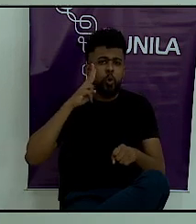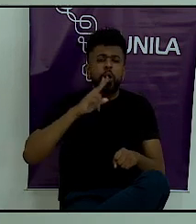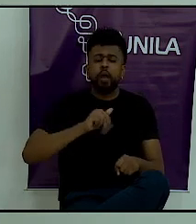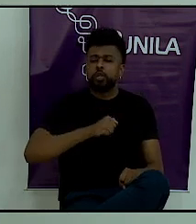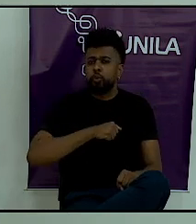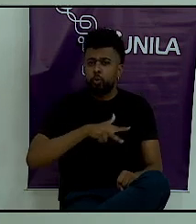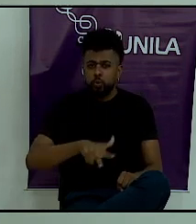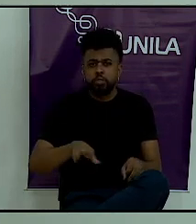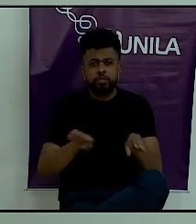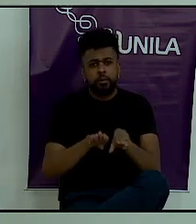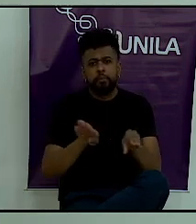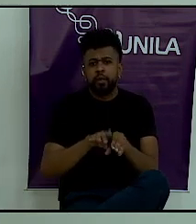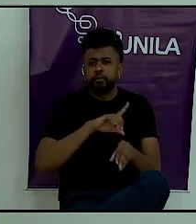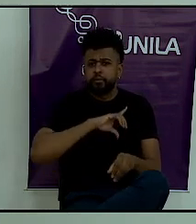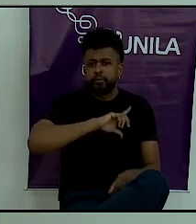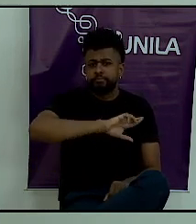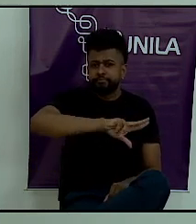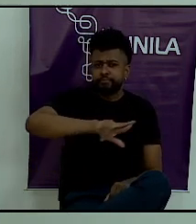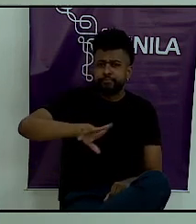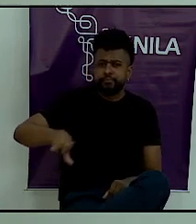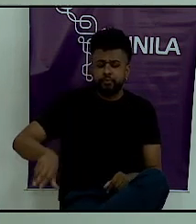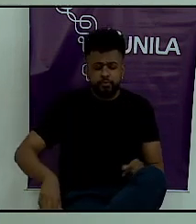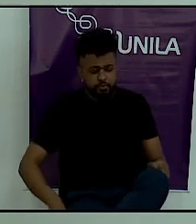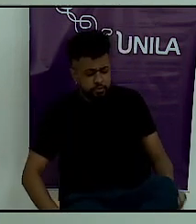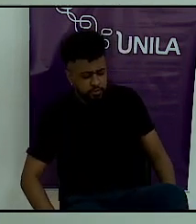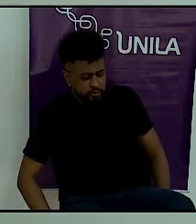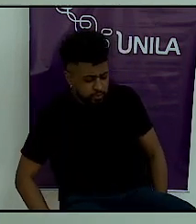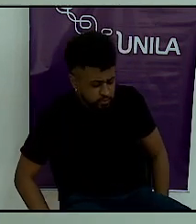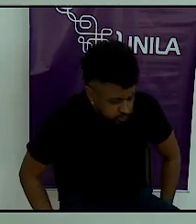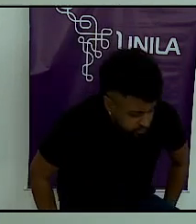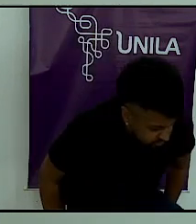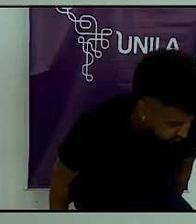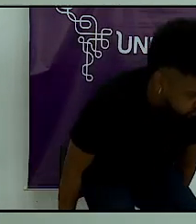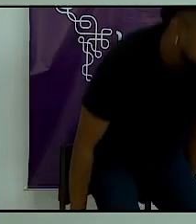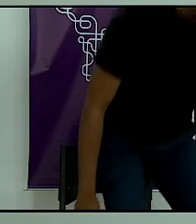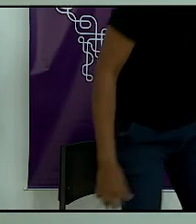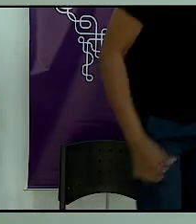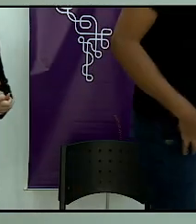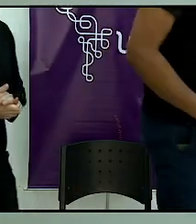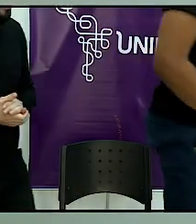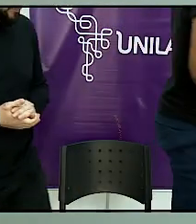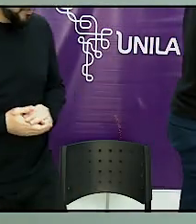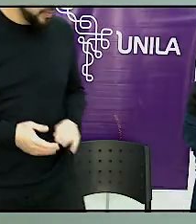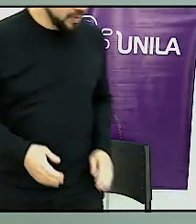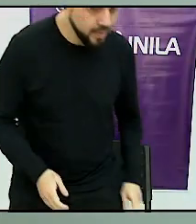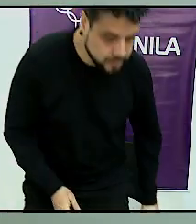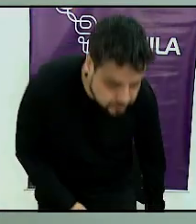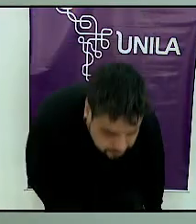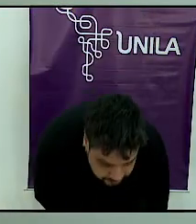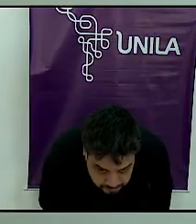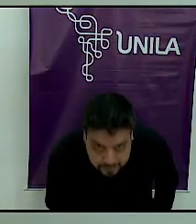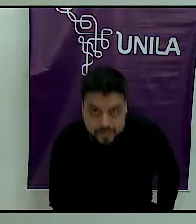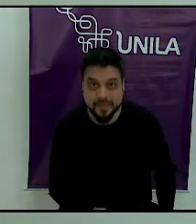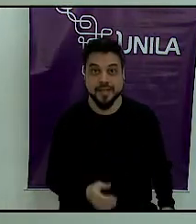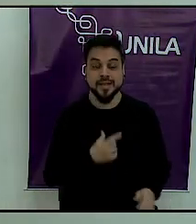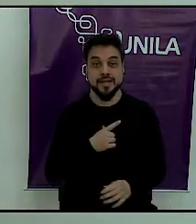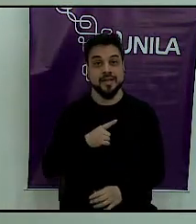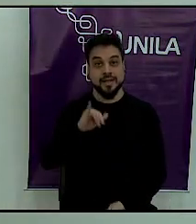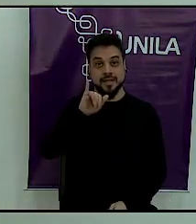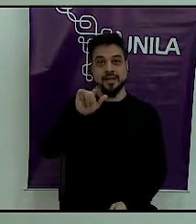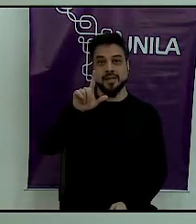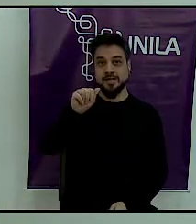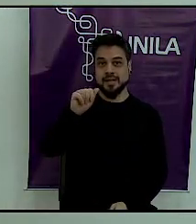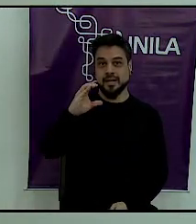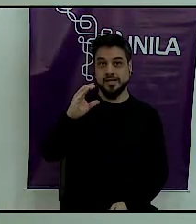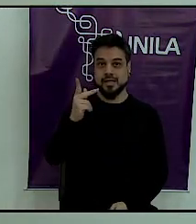dentre as que eu posso citar, e o ILACHE tem mostrado um trabalho constante